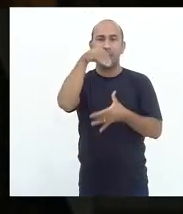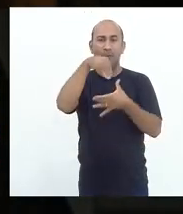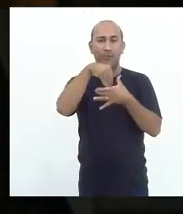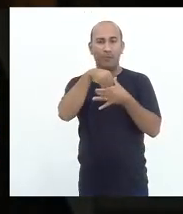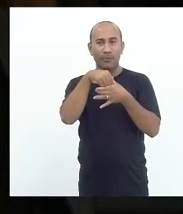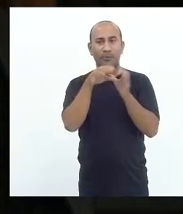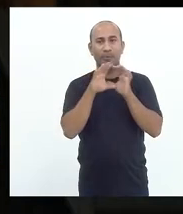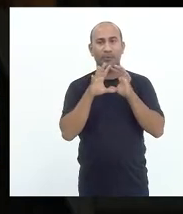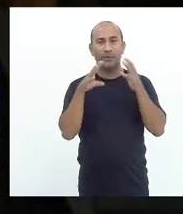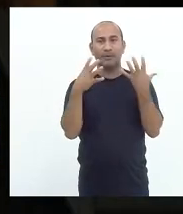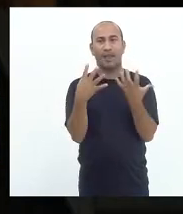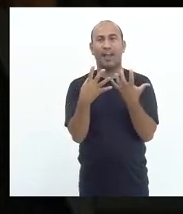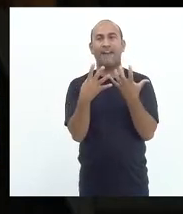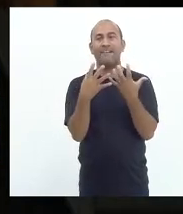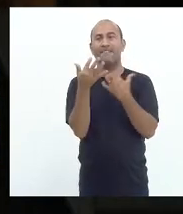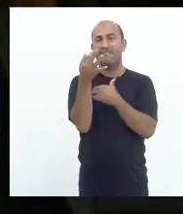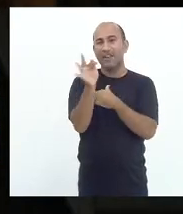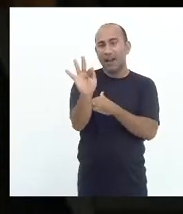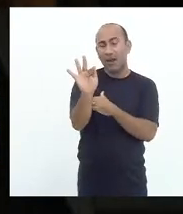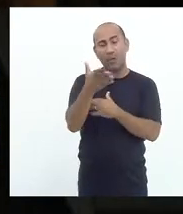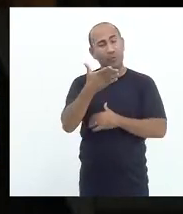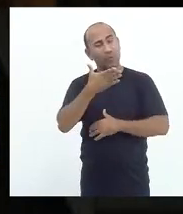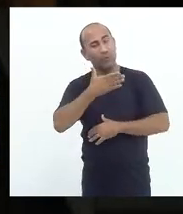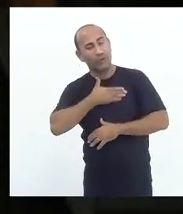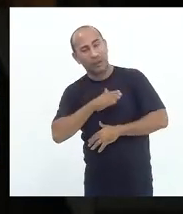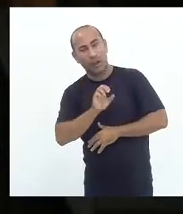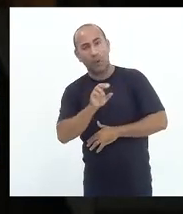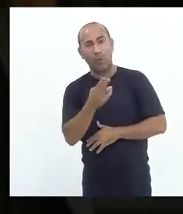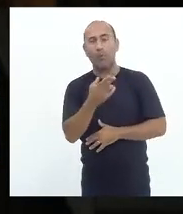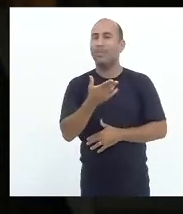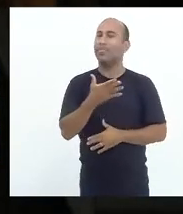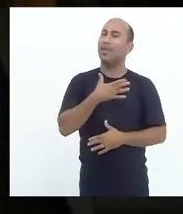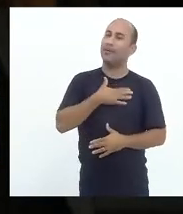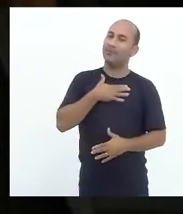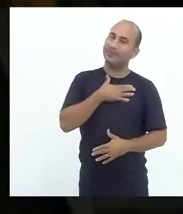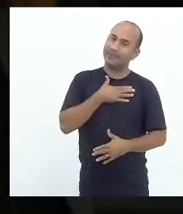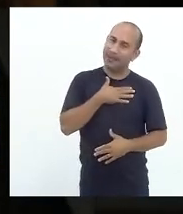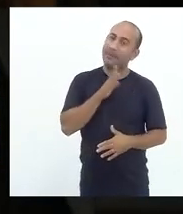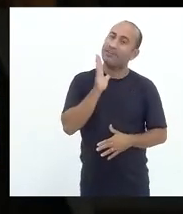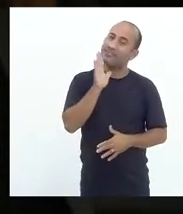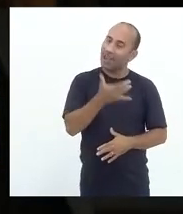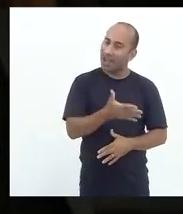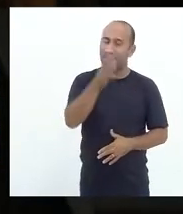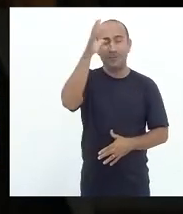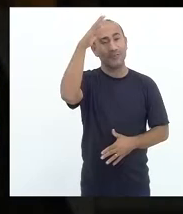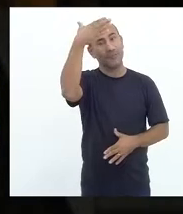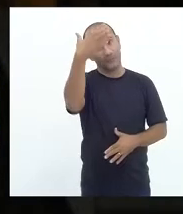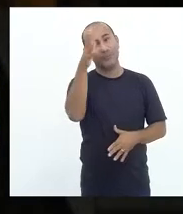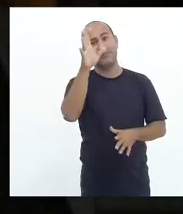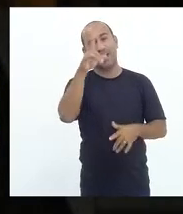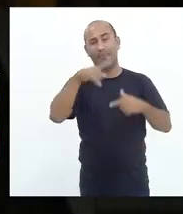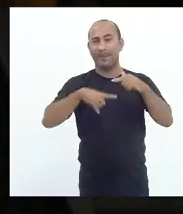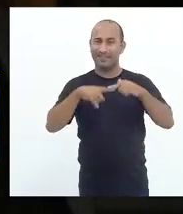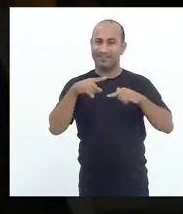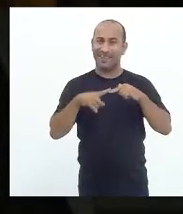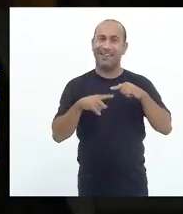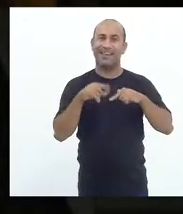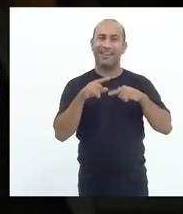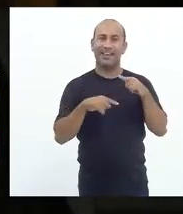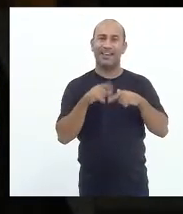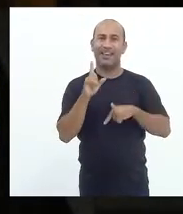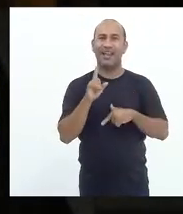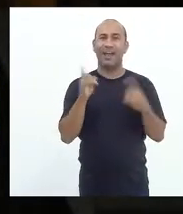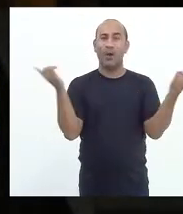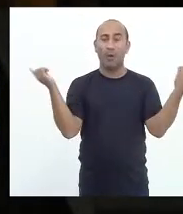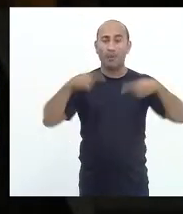Federal, gostemos ou não gostemos, já decidiu essa matéria. Compete